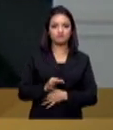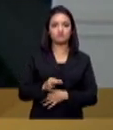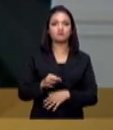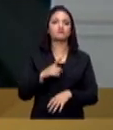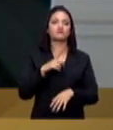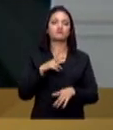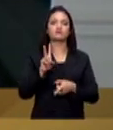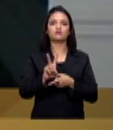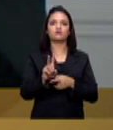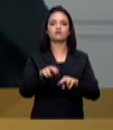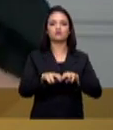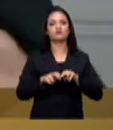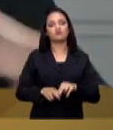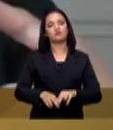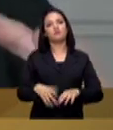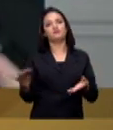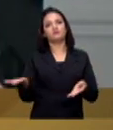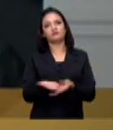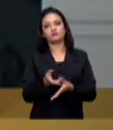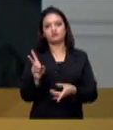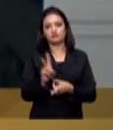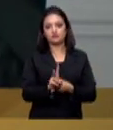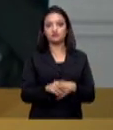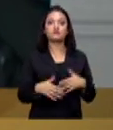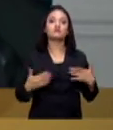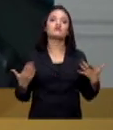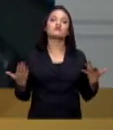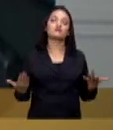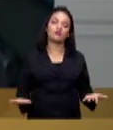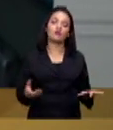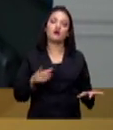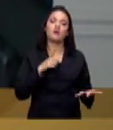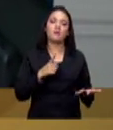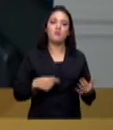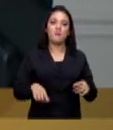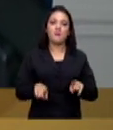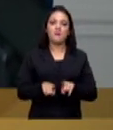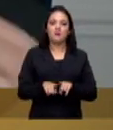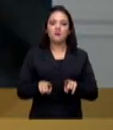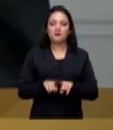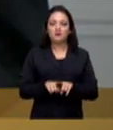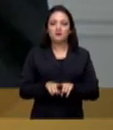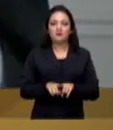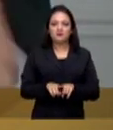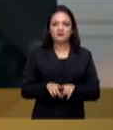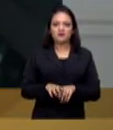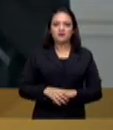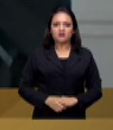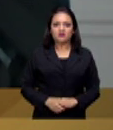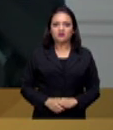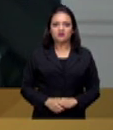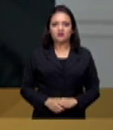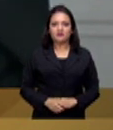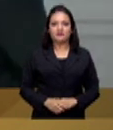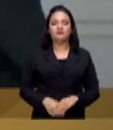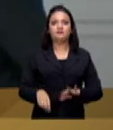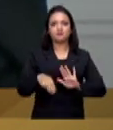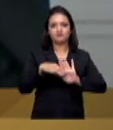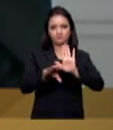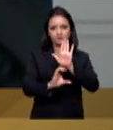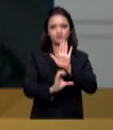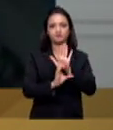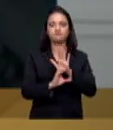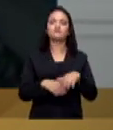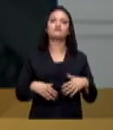protegidos por mandado de segurança. E nessa proteção se engloba a cautelaridade. Nos